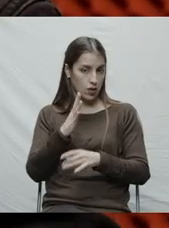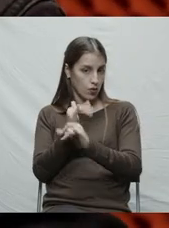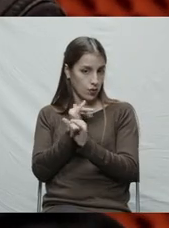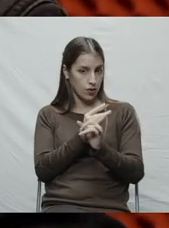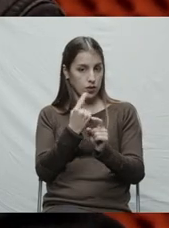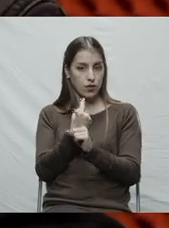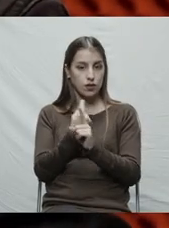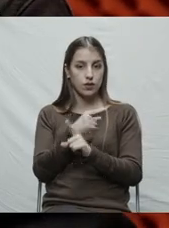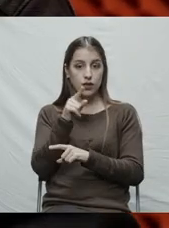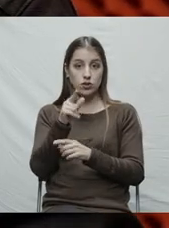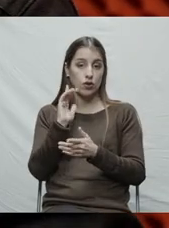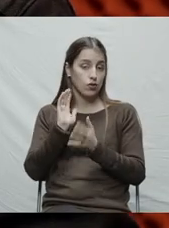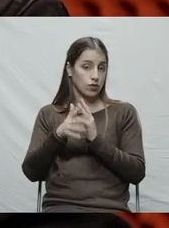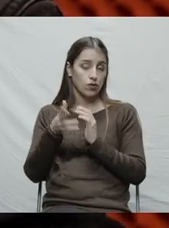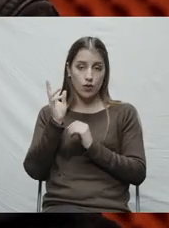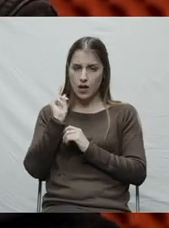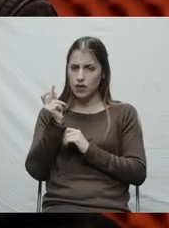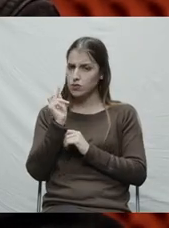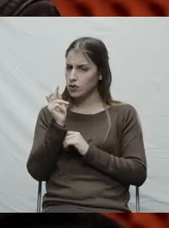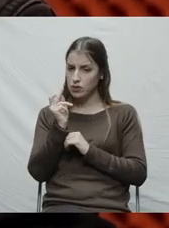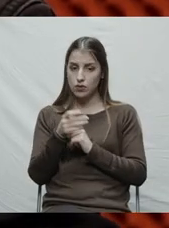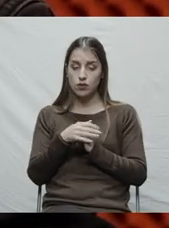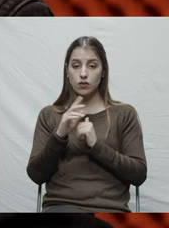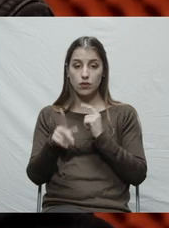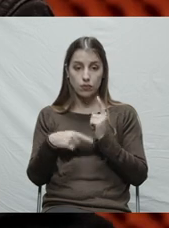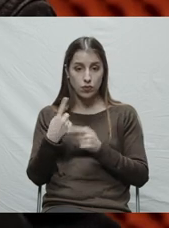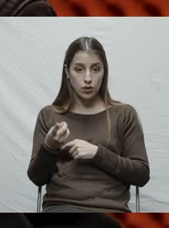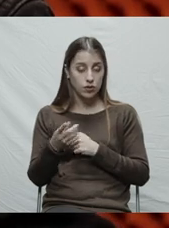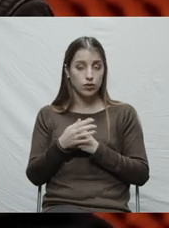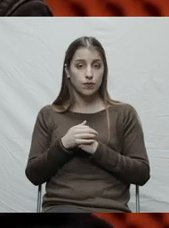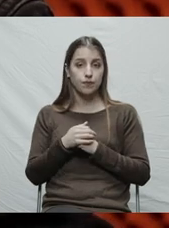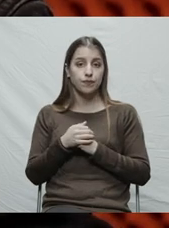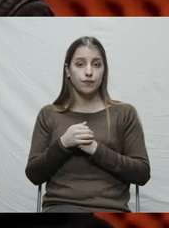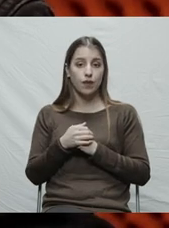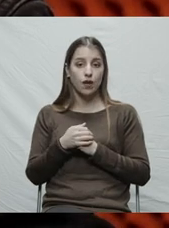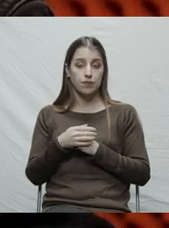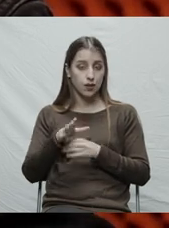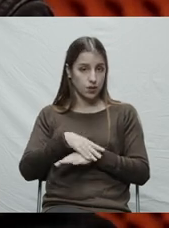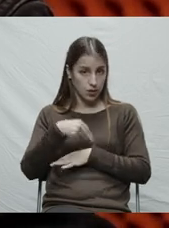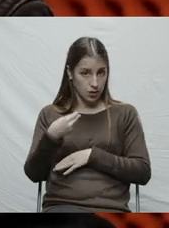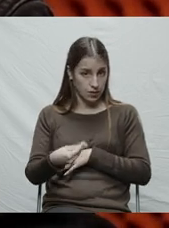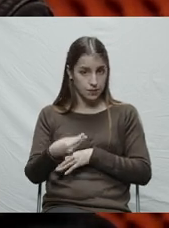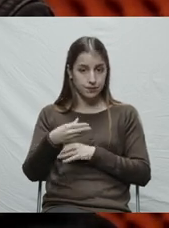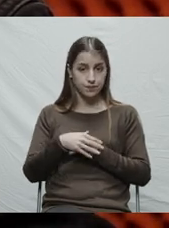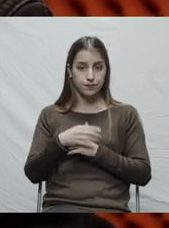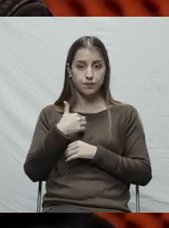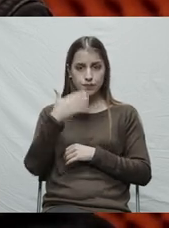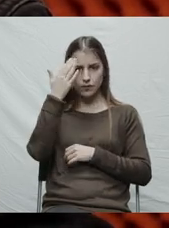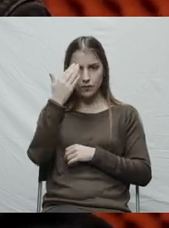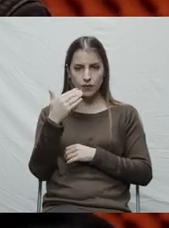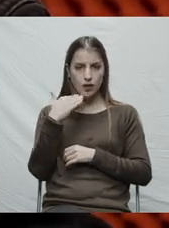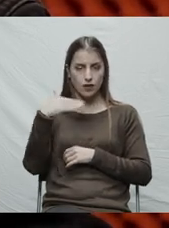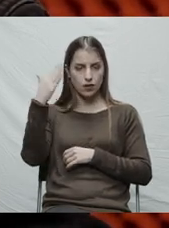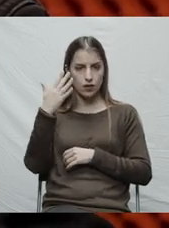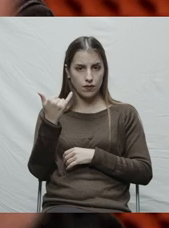anos e anos e anos. Uhum. Depois, já Bastante mais tarde, acho que eu tinha à volta